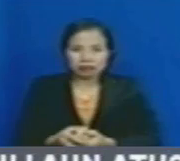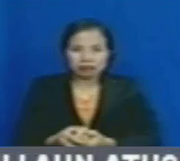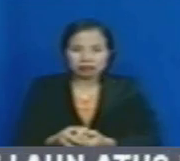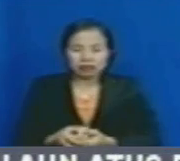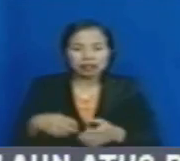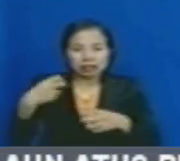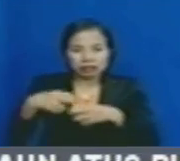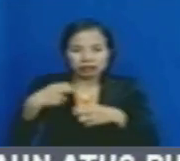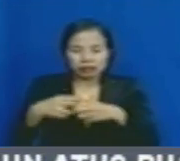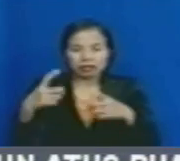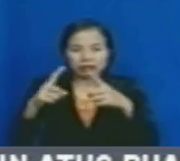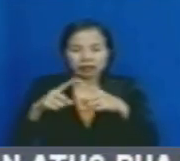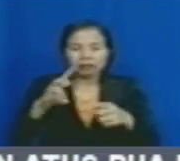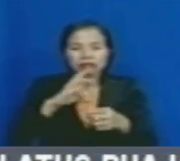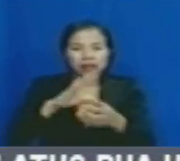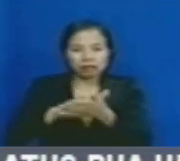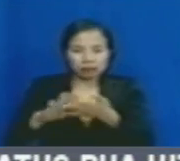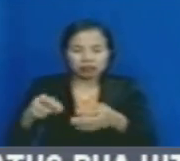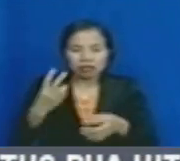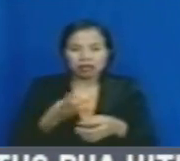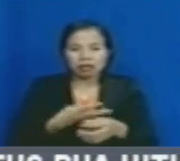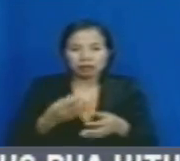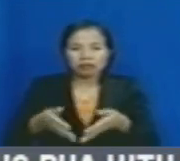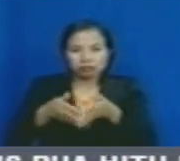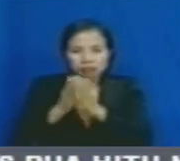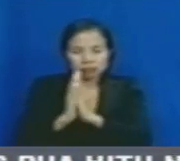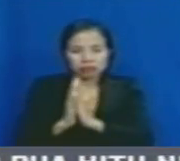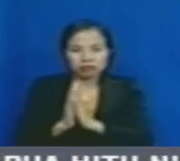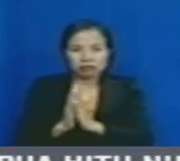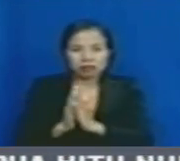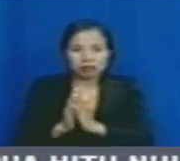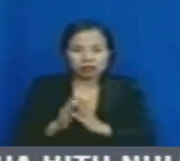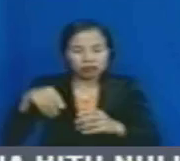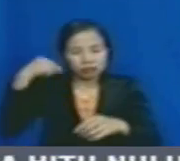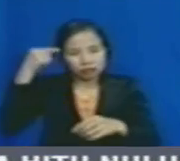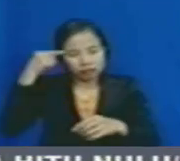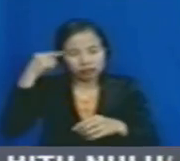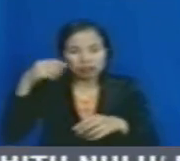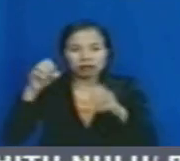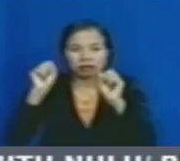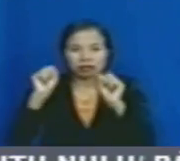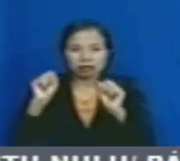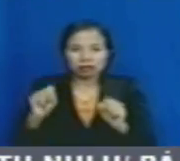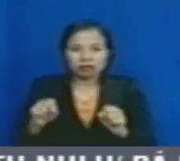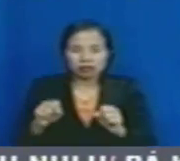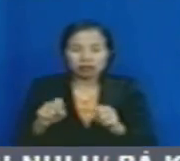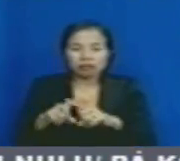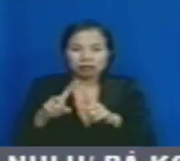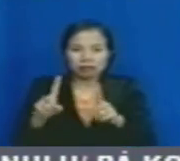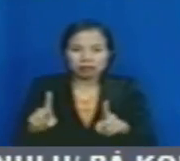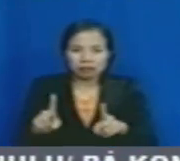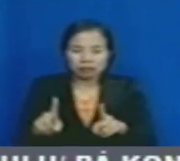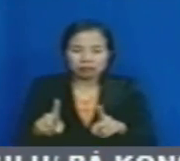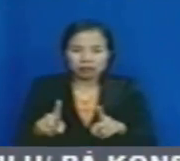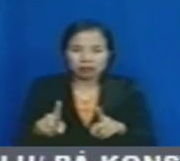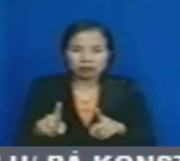arasa kona ba bemo. Ami kusu ba kubinu sira atube, ma be